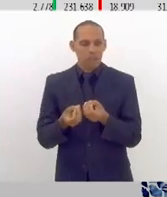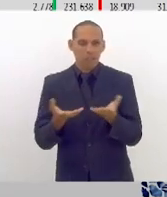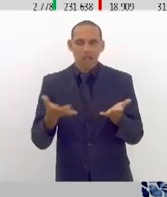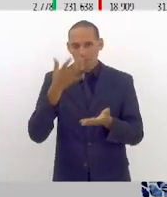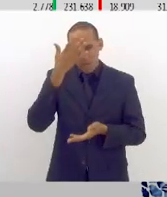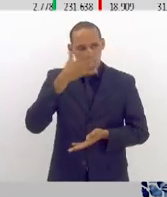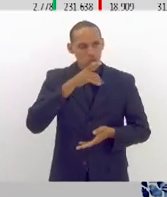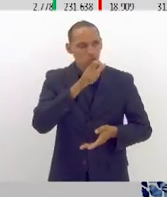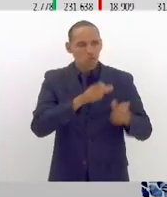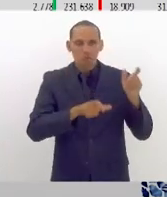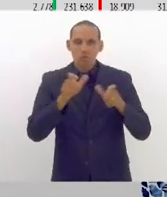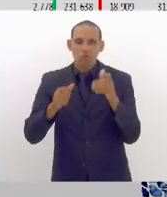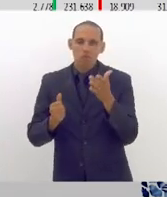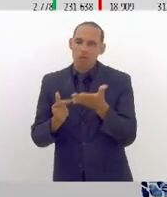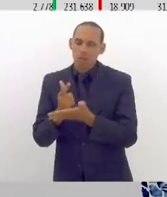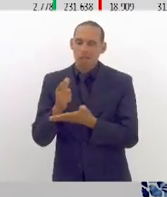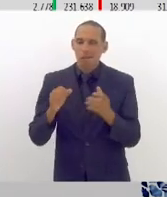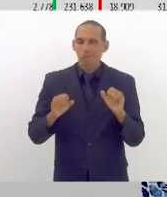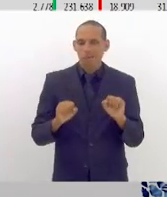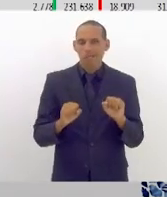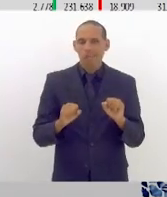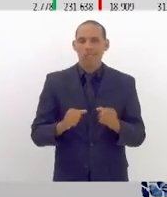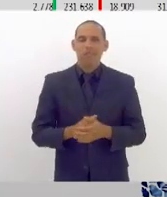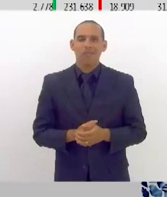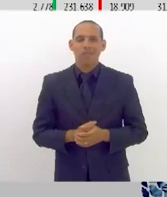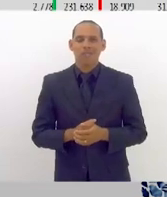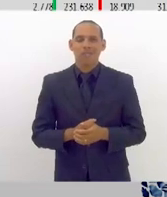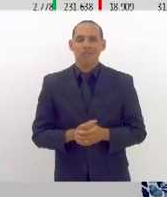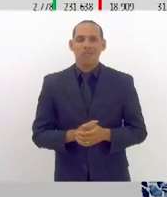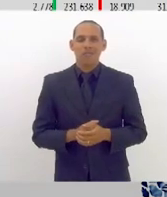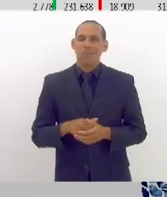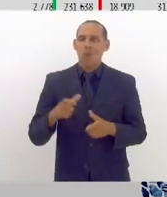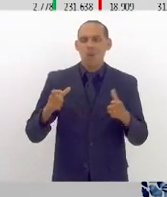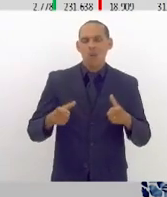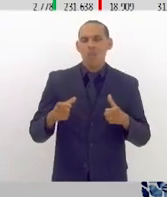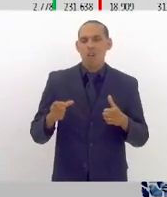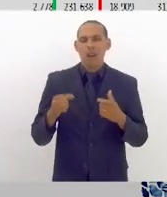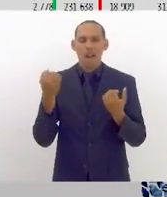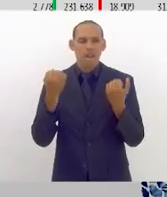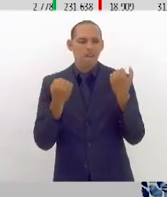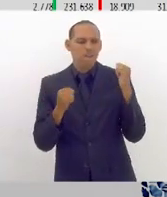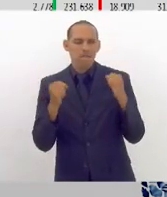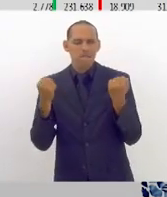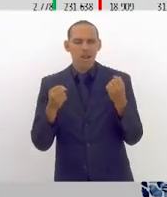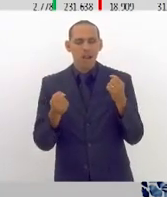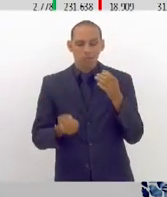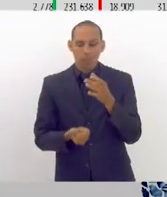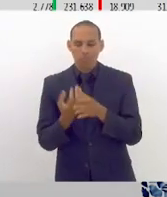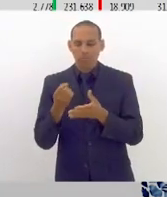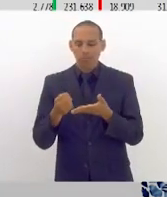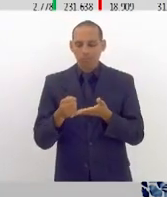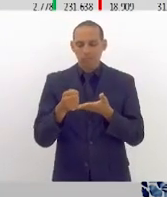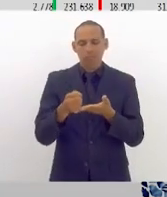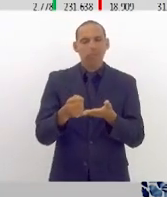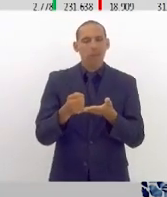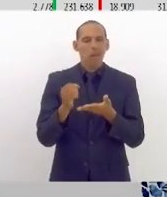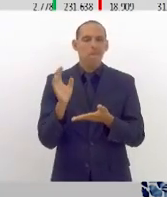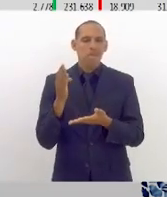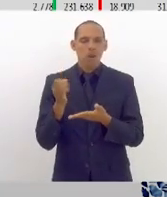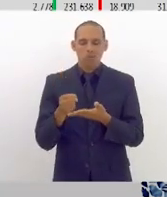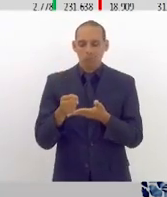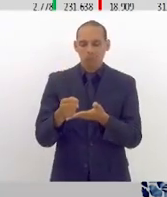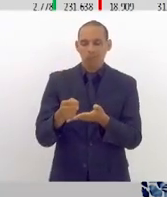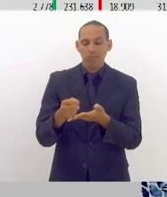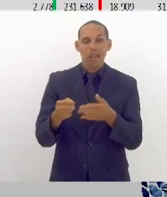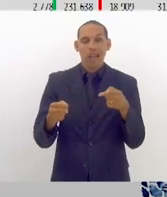tá disponível desculpa tá na porta da fábrica após a sua produção para transformá-lo Aí sim